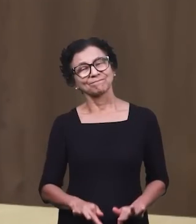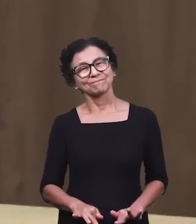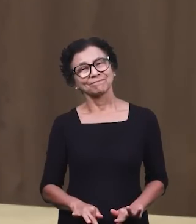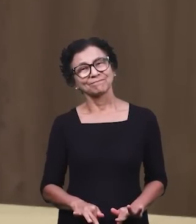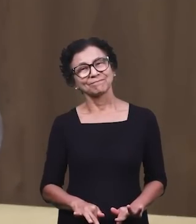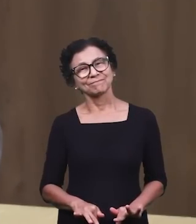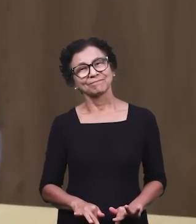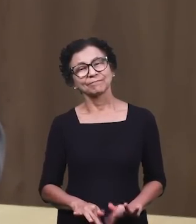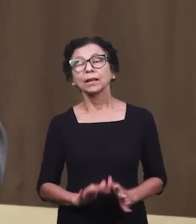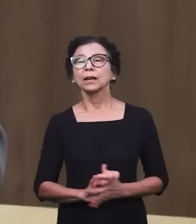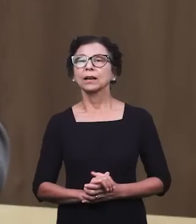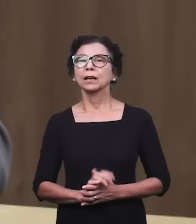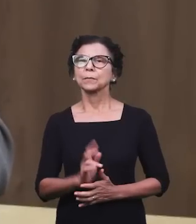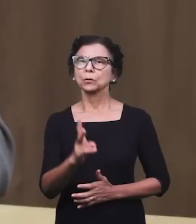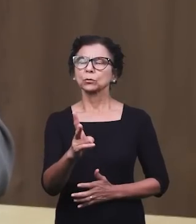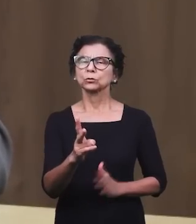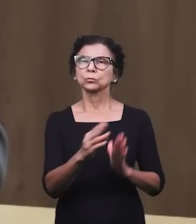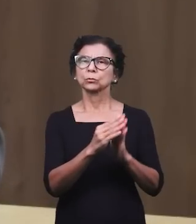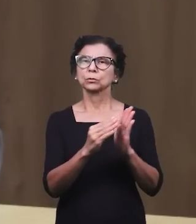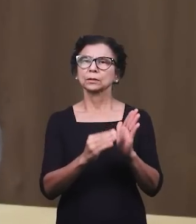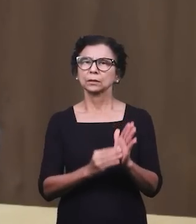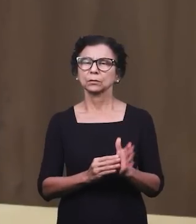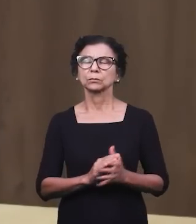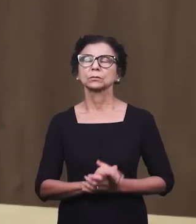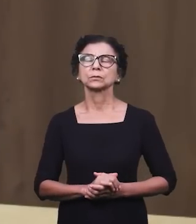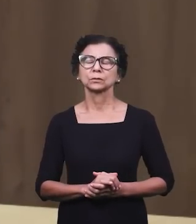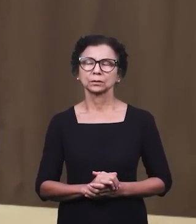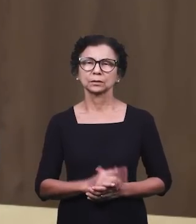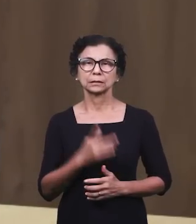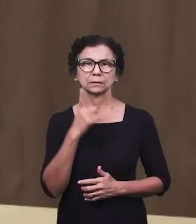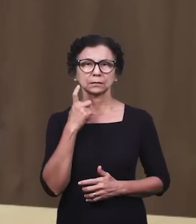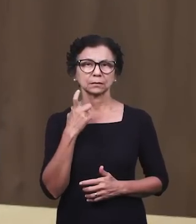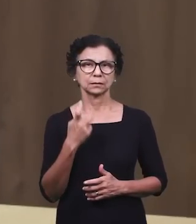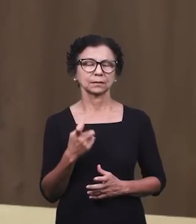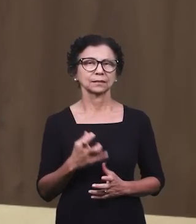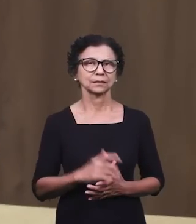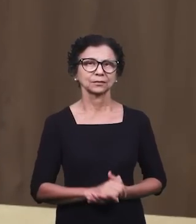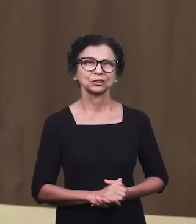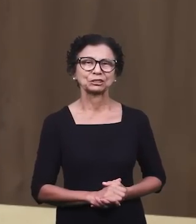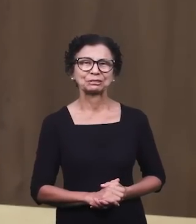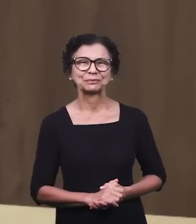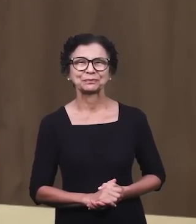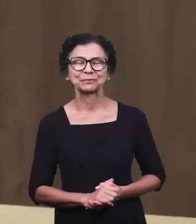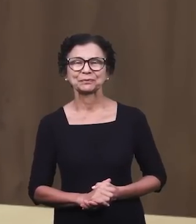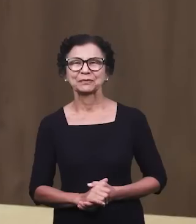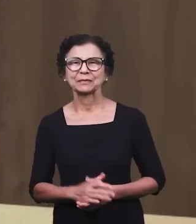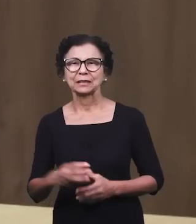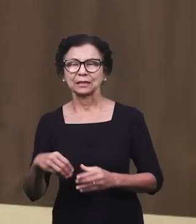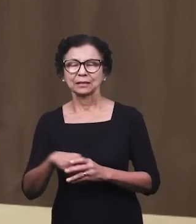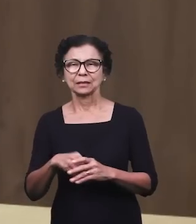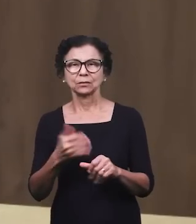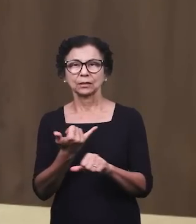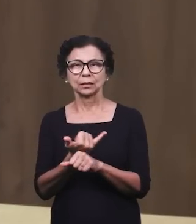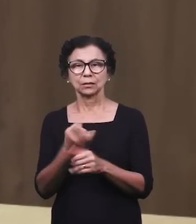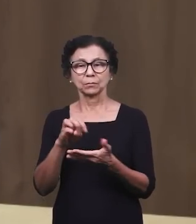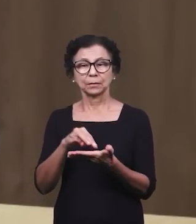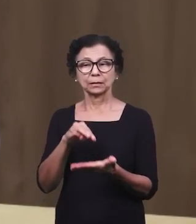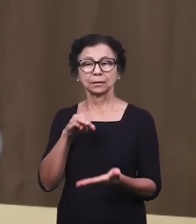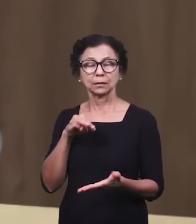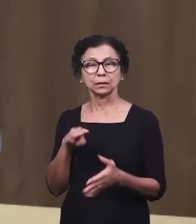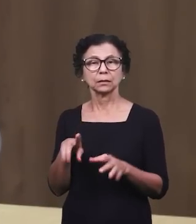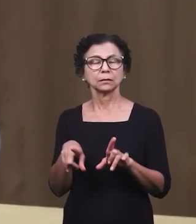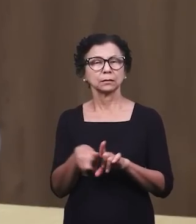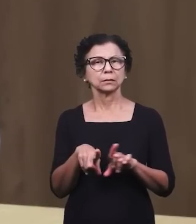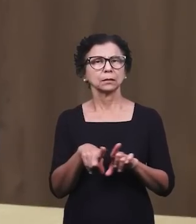na sequência você tem outros conteúdos que são colocados aqui no nosso canal da Igreja Cristã Maranata e que são